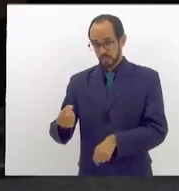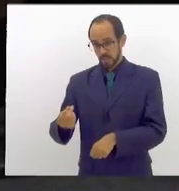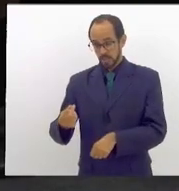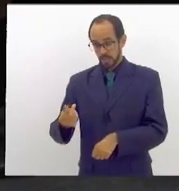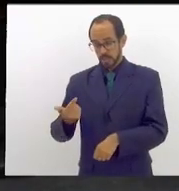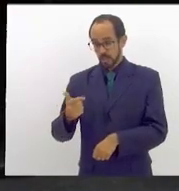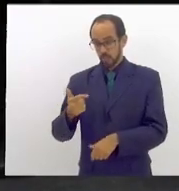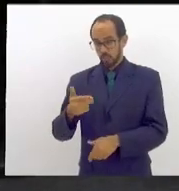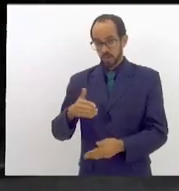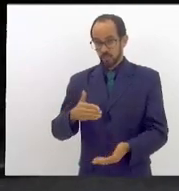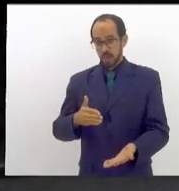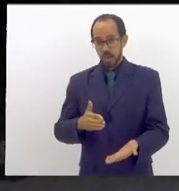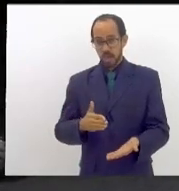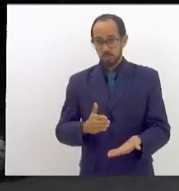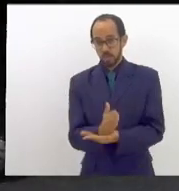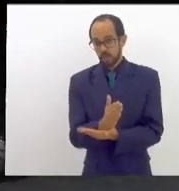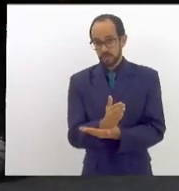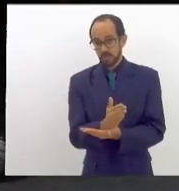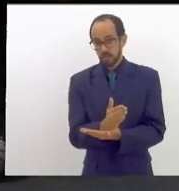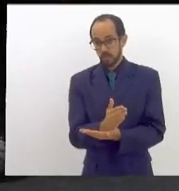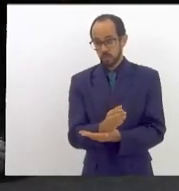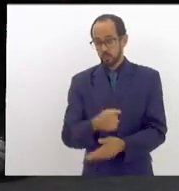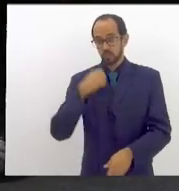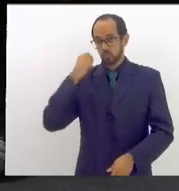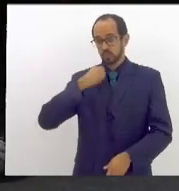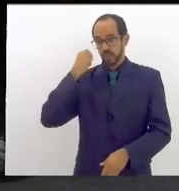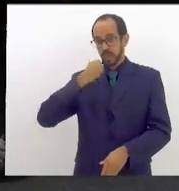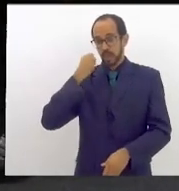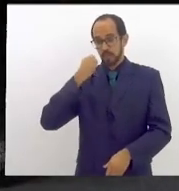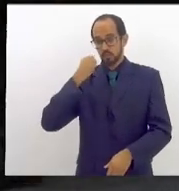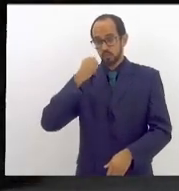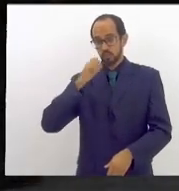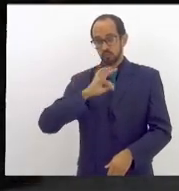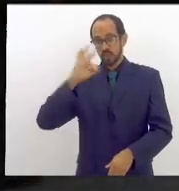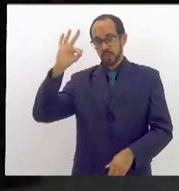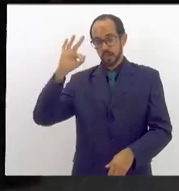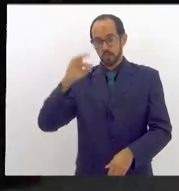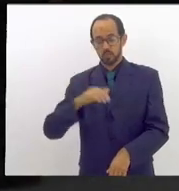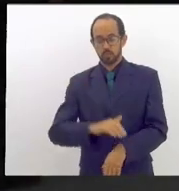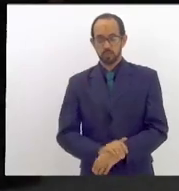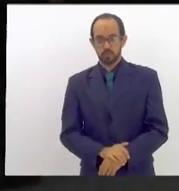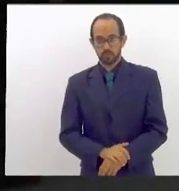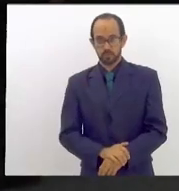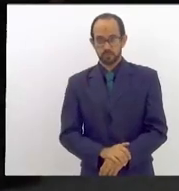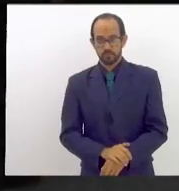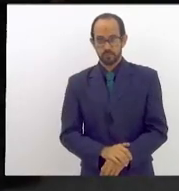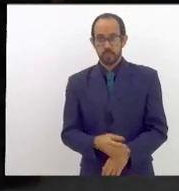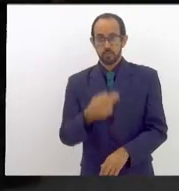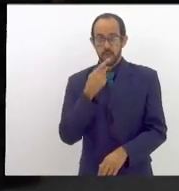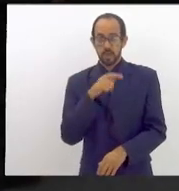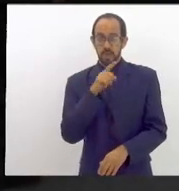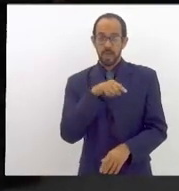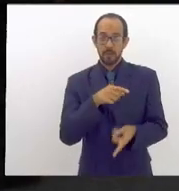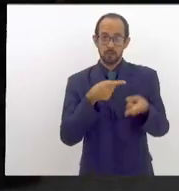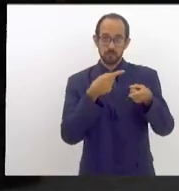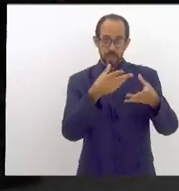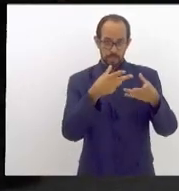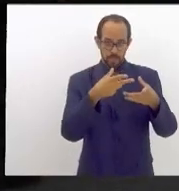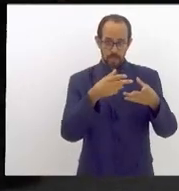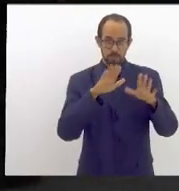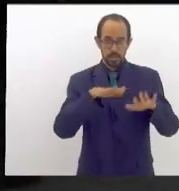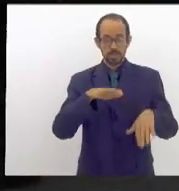aprovação do Senado Federal que tratou o tempo todo como venda de ativo mas não é venda de ativos coisa nenhuma então que tá pagando até hoje